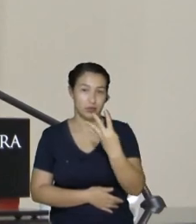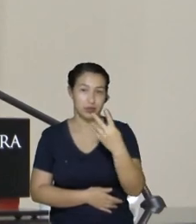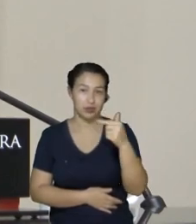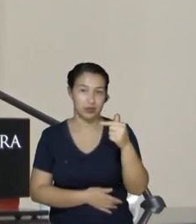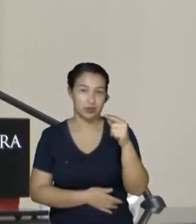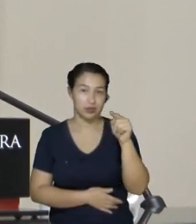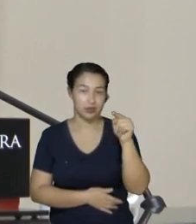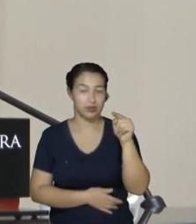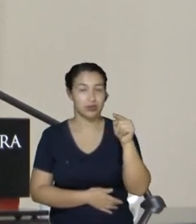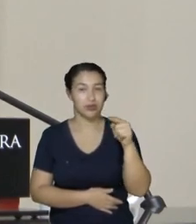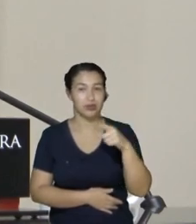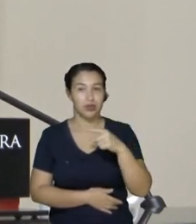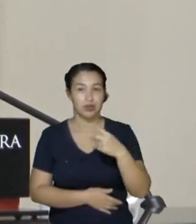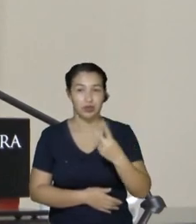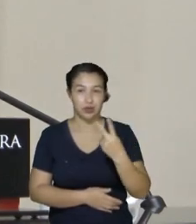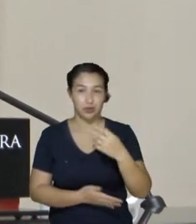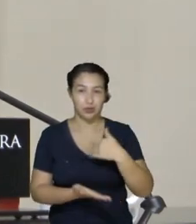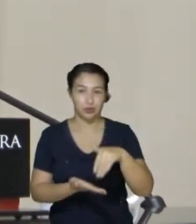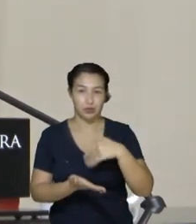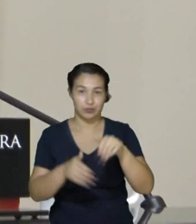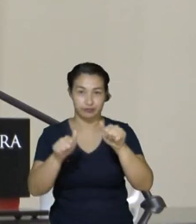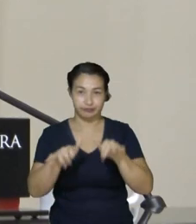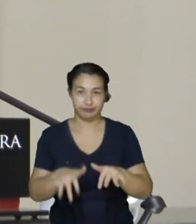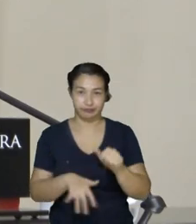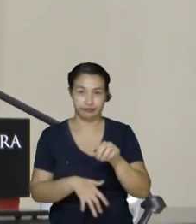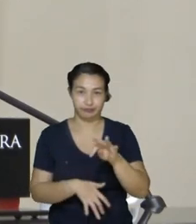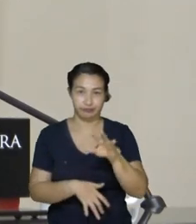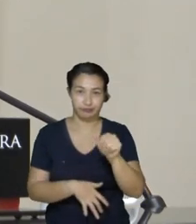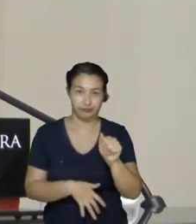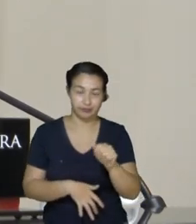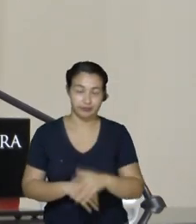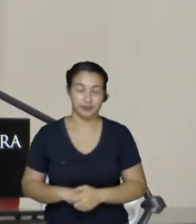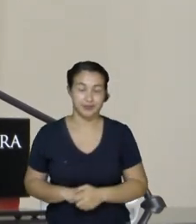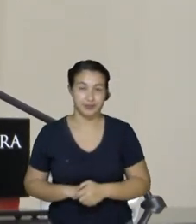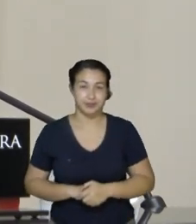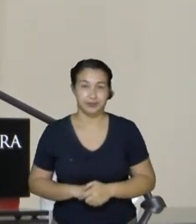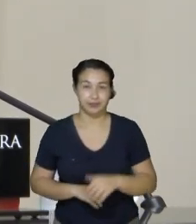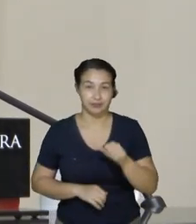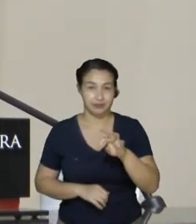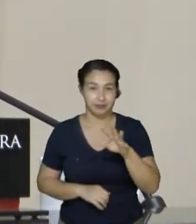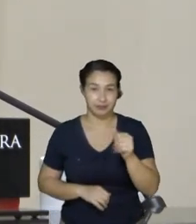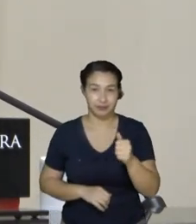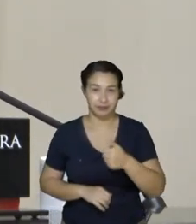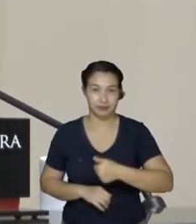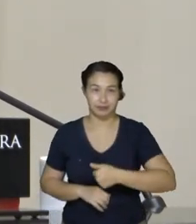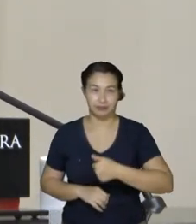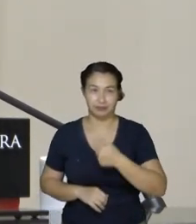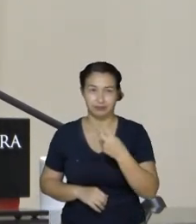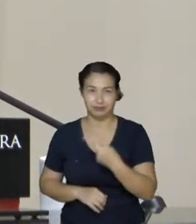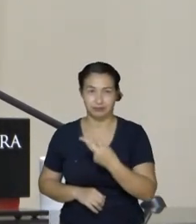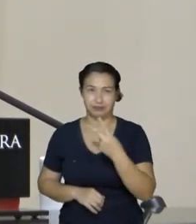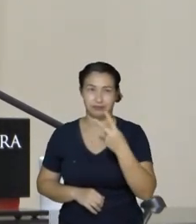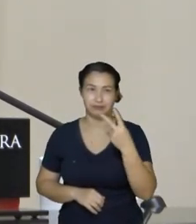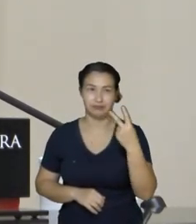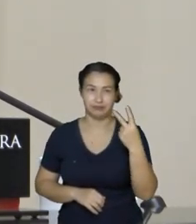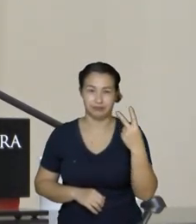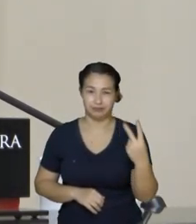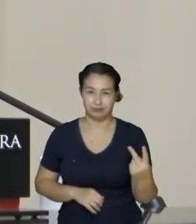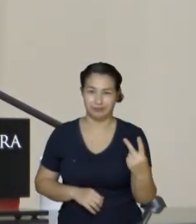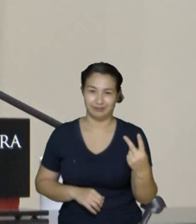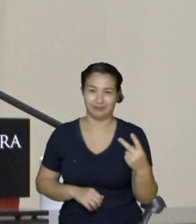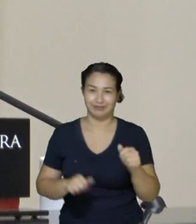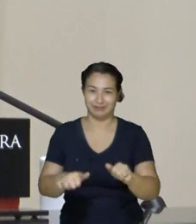15h47, para constar, segundo o secretário lavrou a presente ata. Ata da 22ª Sessão Extraordinária da 4ª